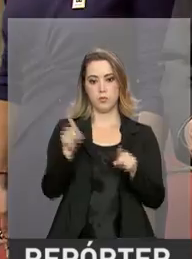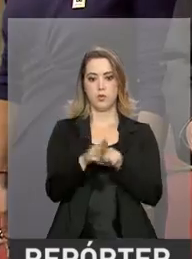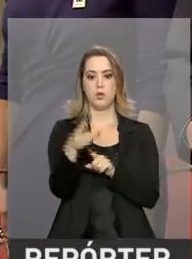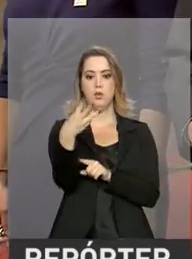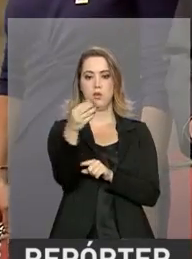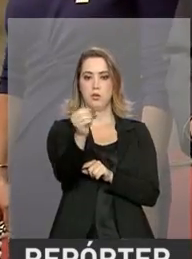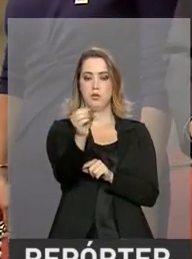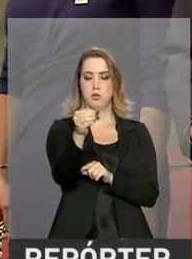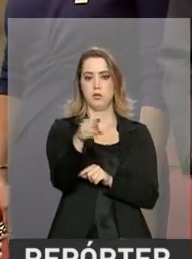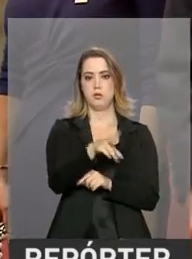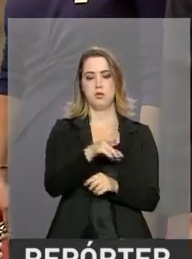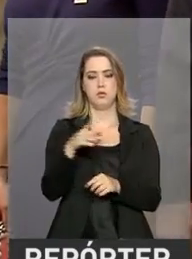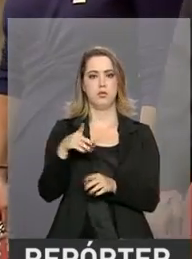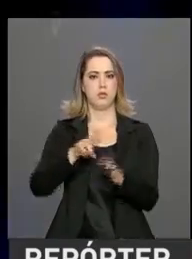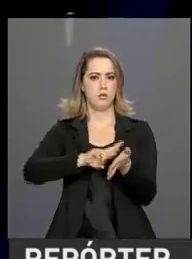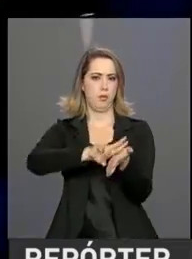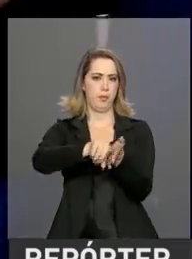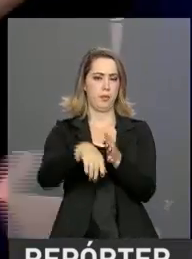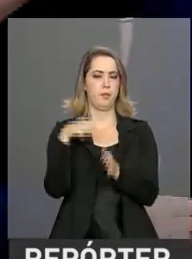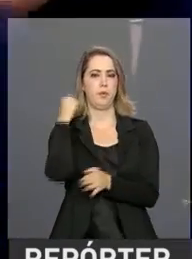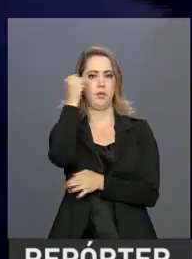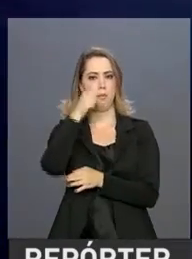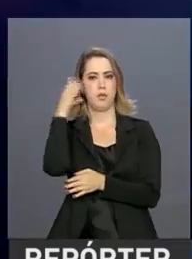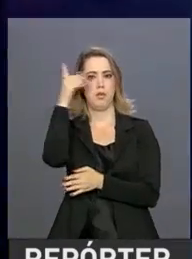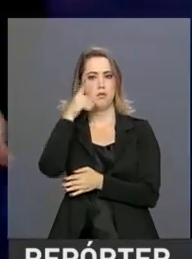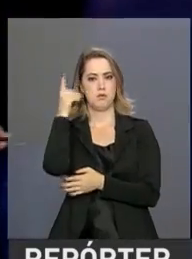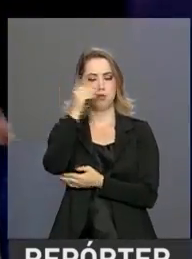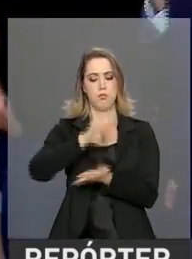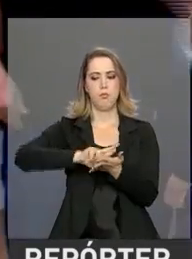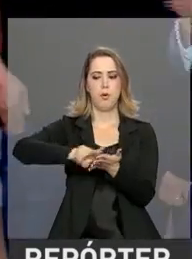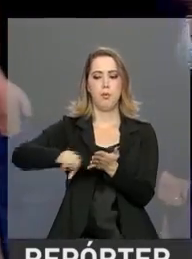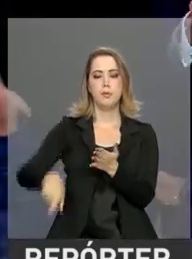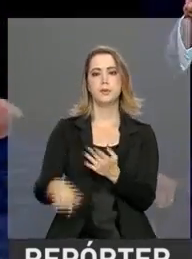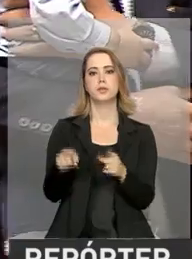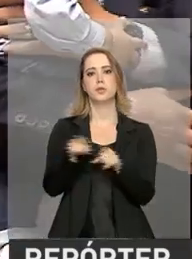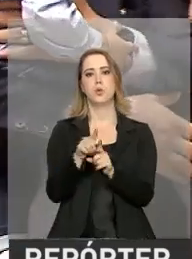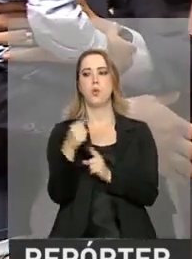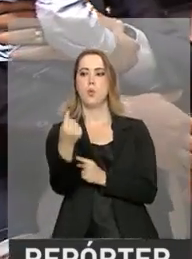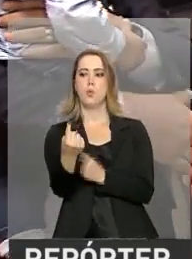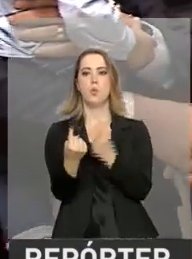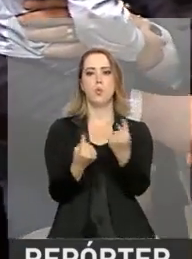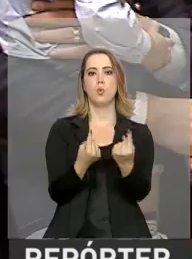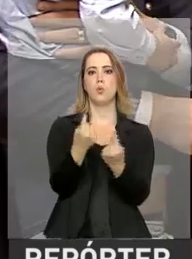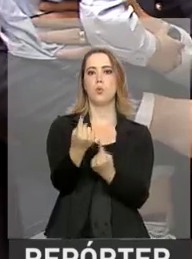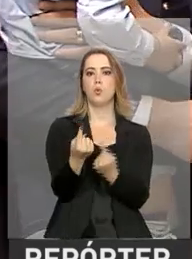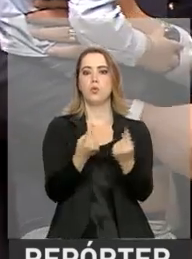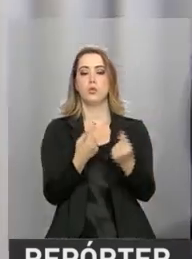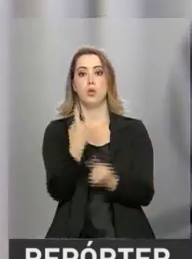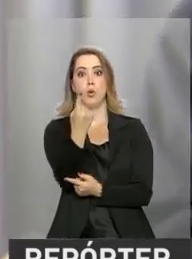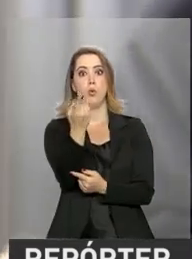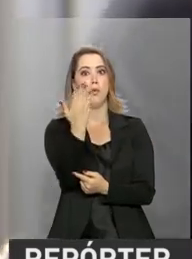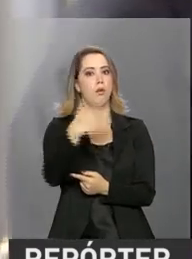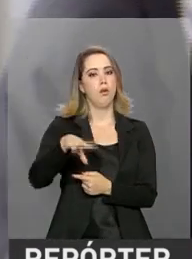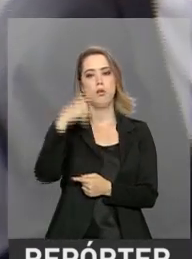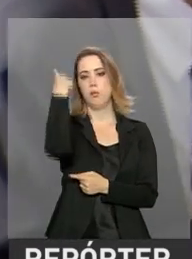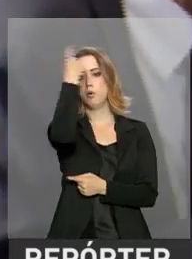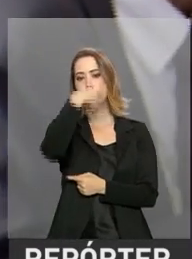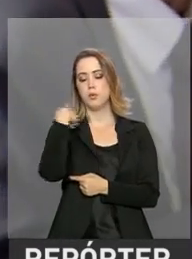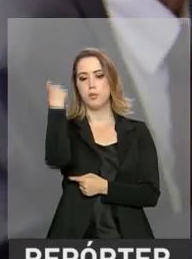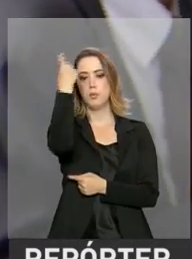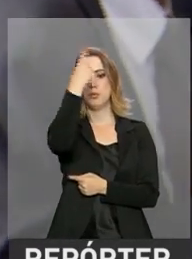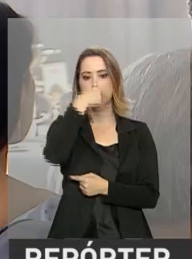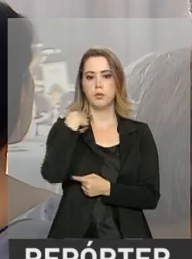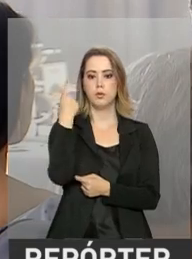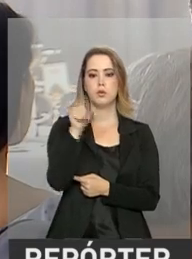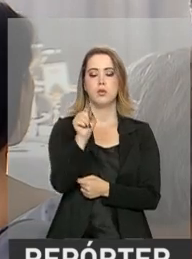parlamentares, além de ministros do governo. O presidente fez questão de receber um a um, por quase uma hora e meia. Os professores José